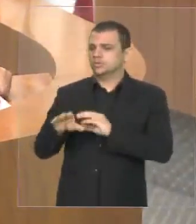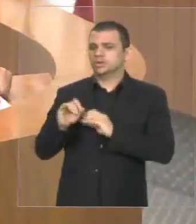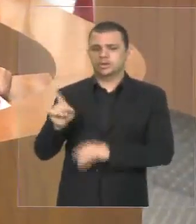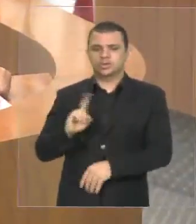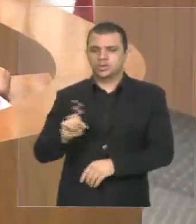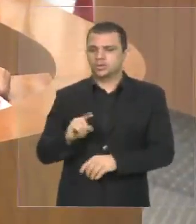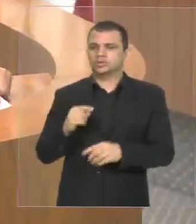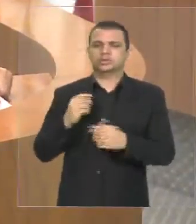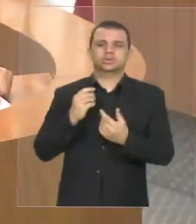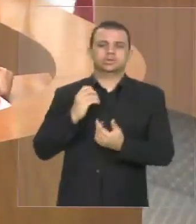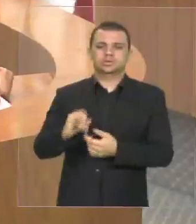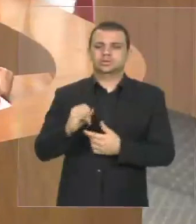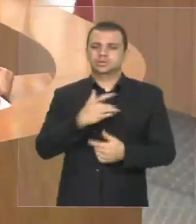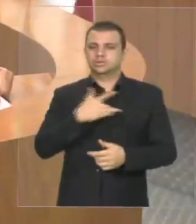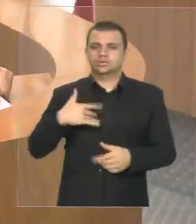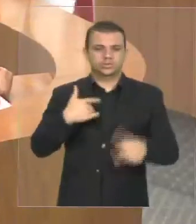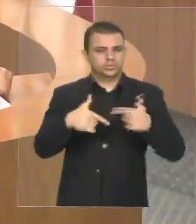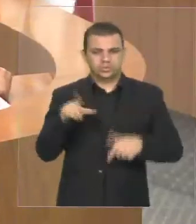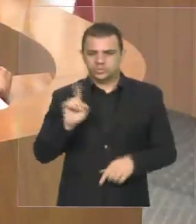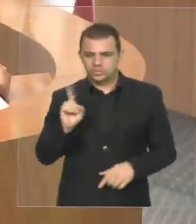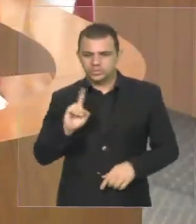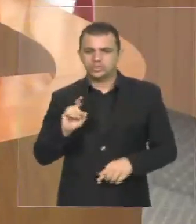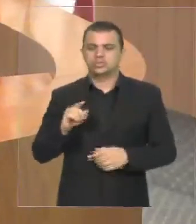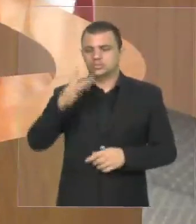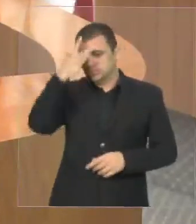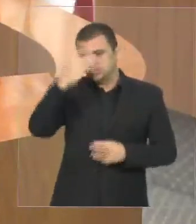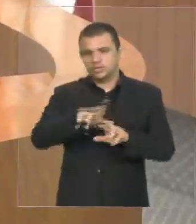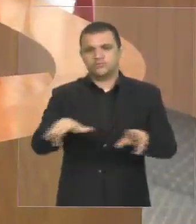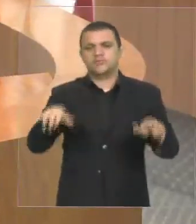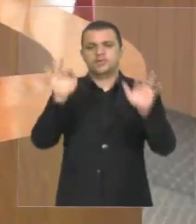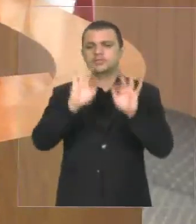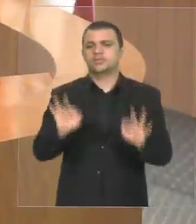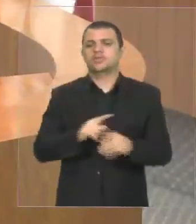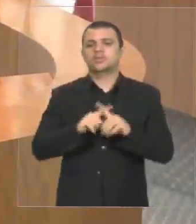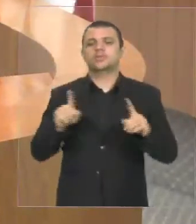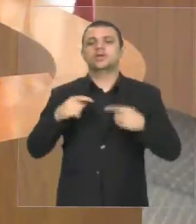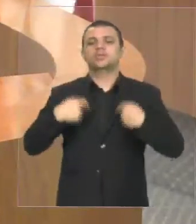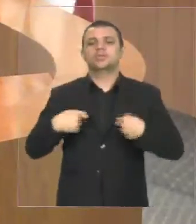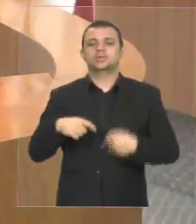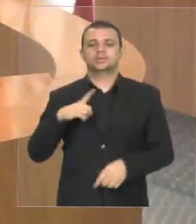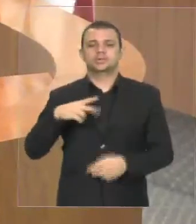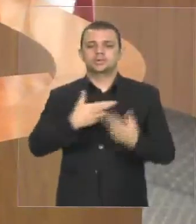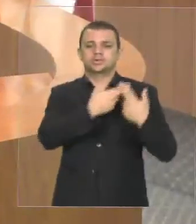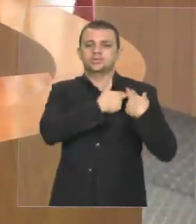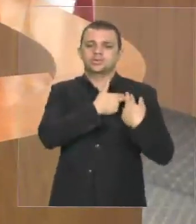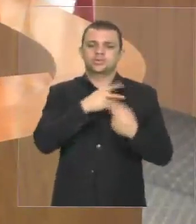funcionar a saúde, muitos vão ficar felizes. Mas é preciso ter responsabilidade com o povo do Maranhão. Obrigado.